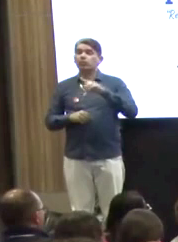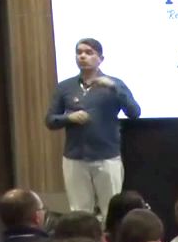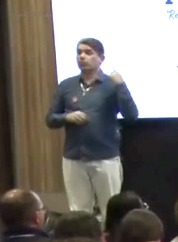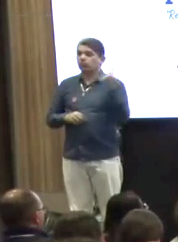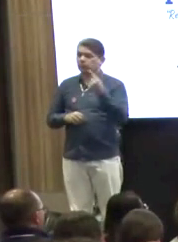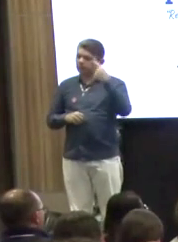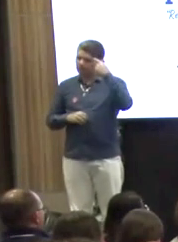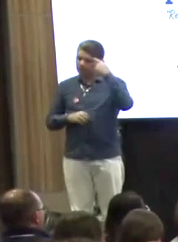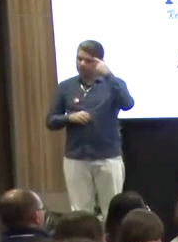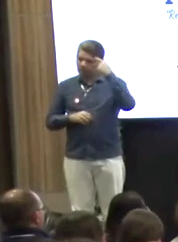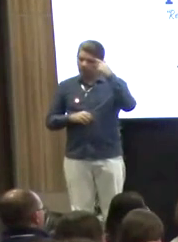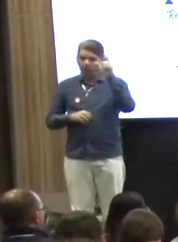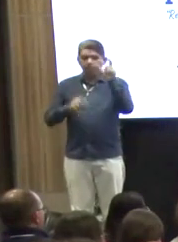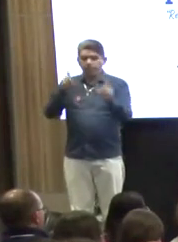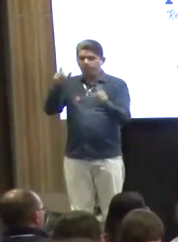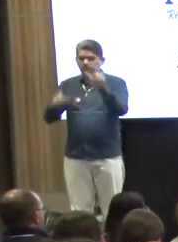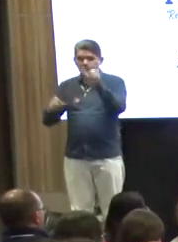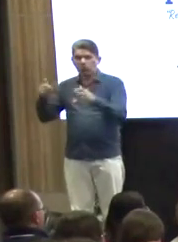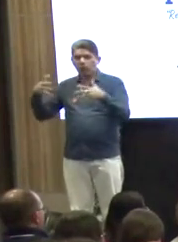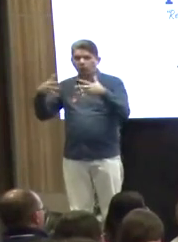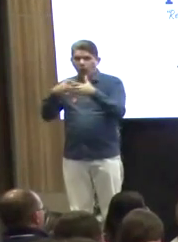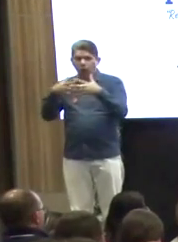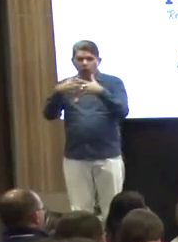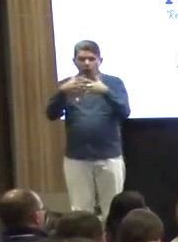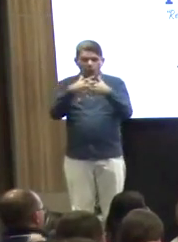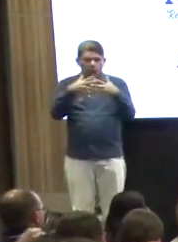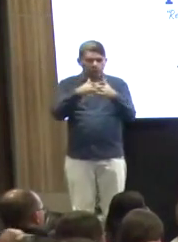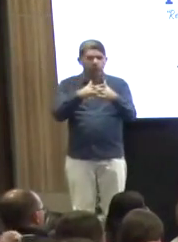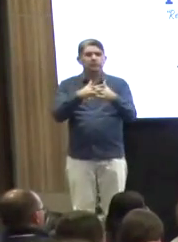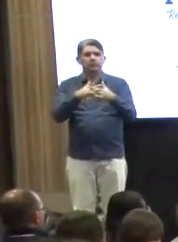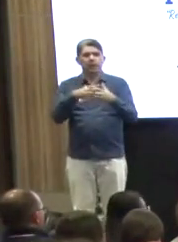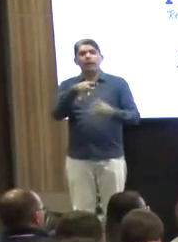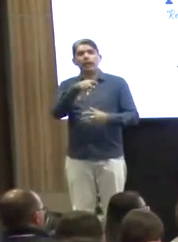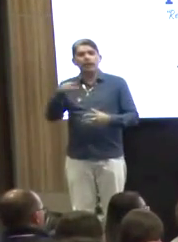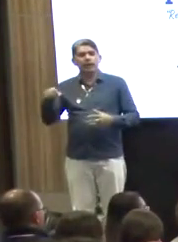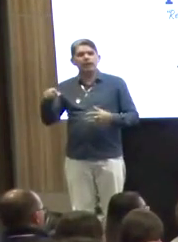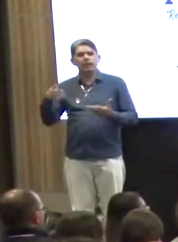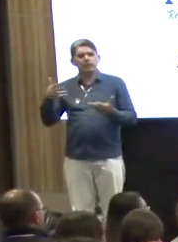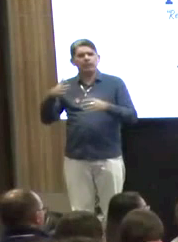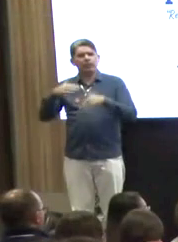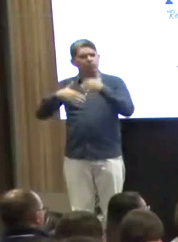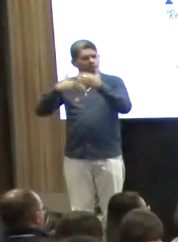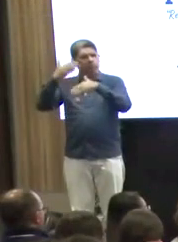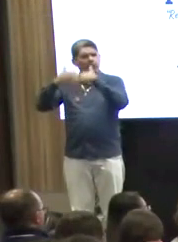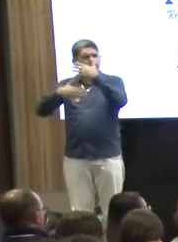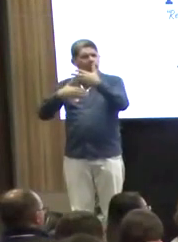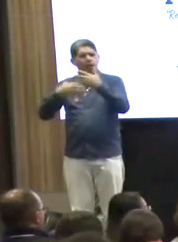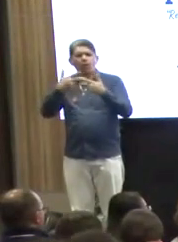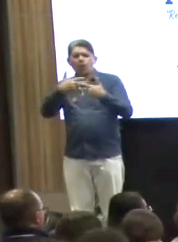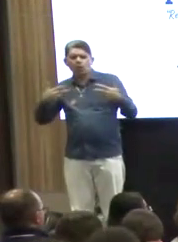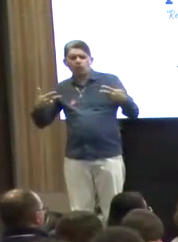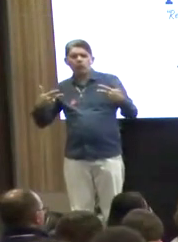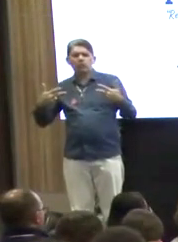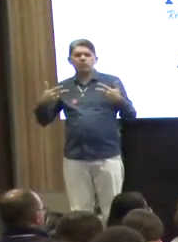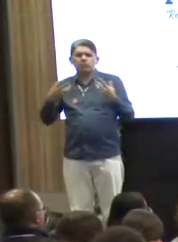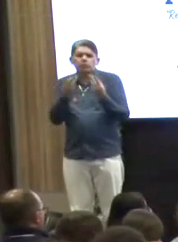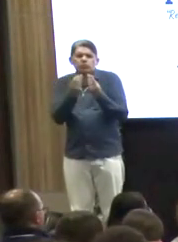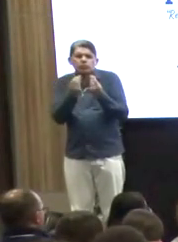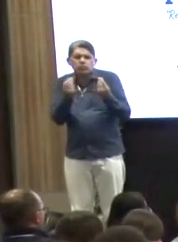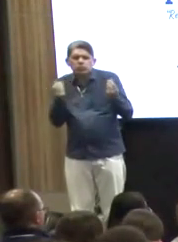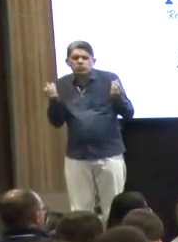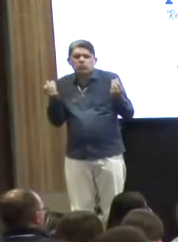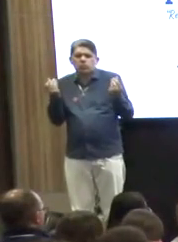que as coisas são mais complexas e podem ter desdobramentos em coisas que a gente nem imagina. Em coisas muito sutis e complexas que a gente faz sem perceber